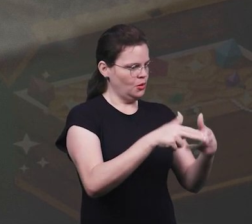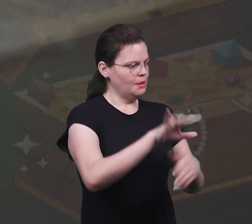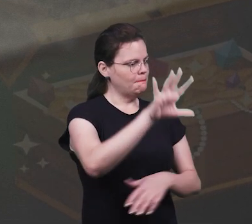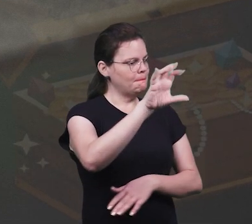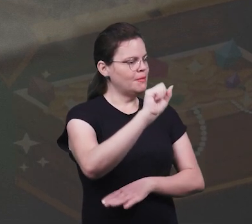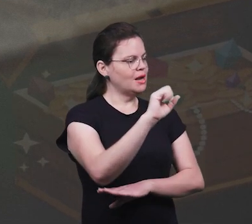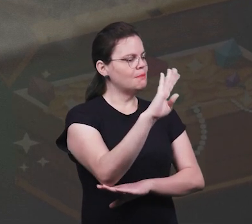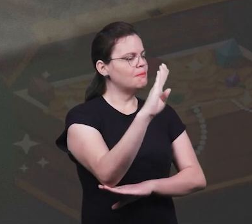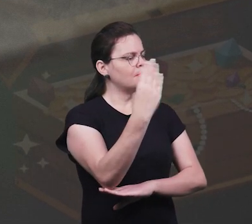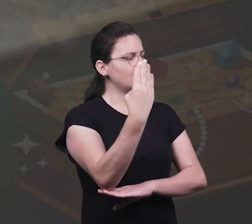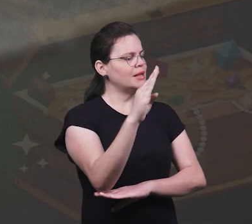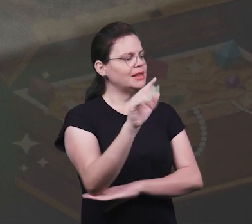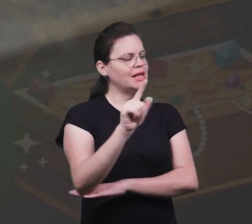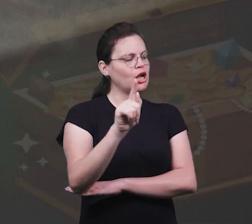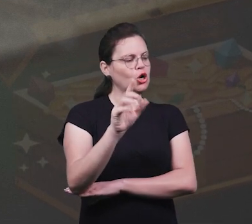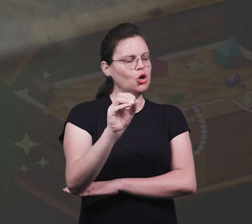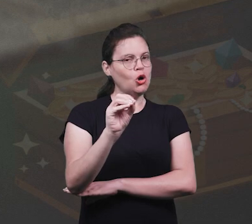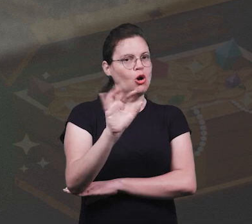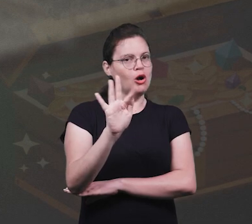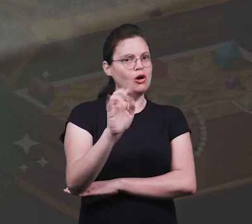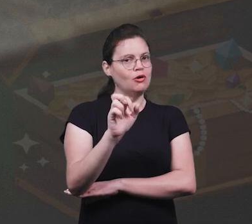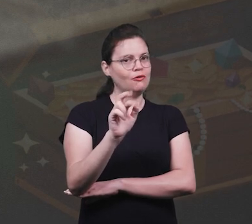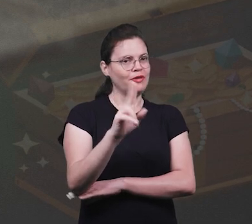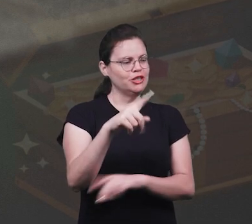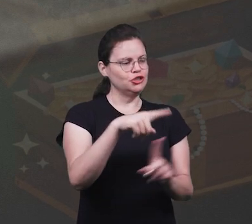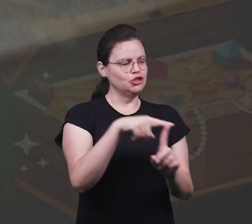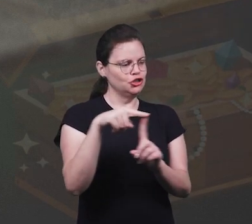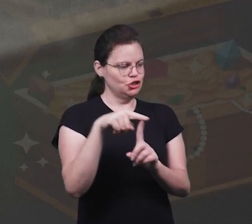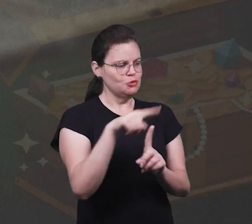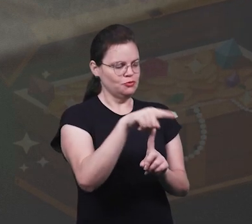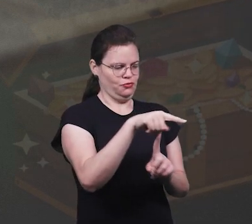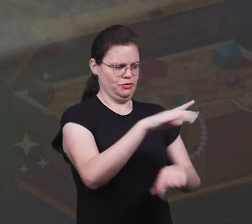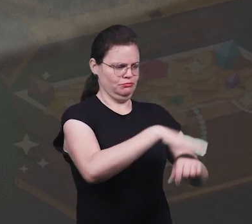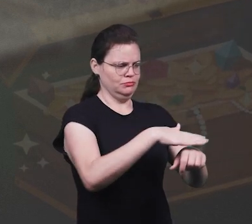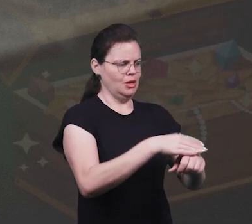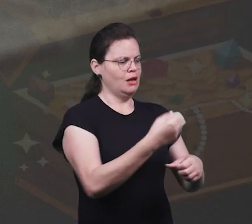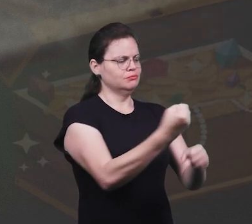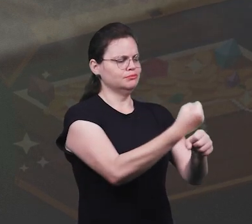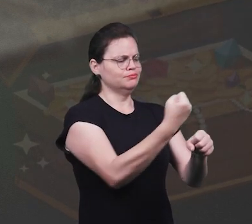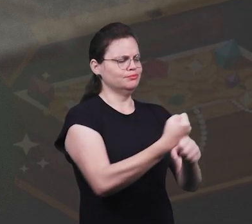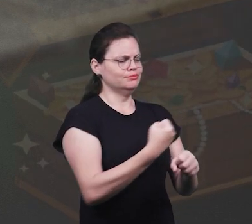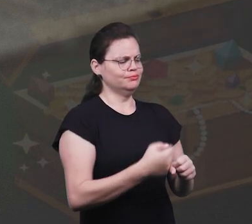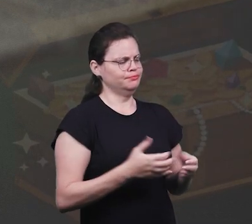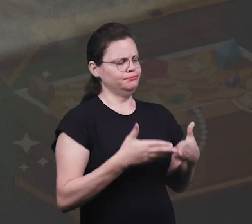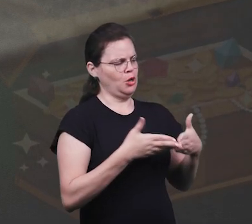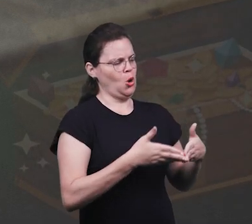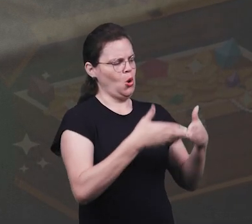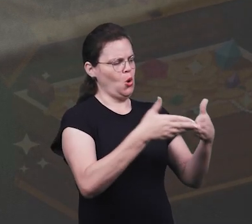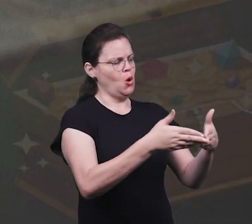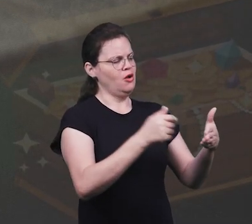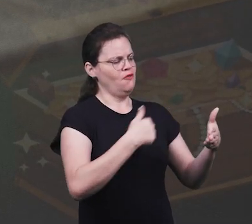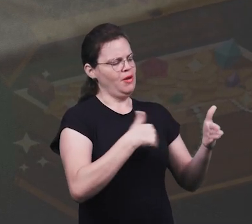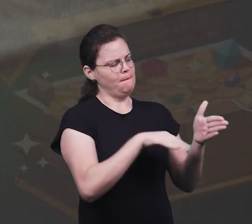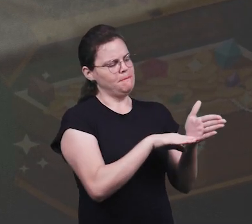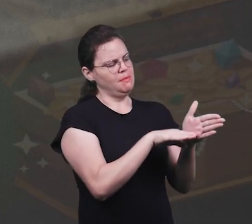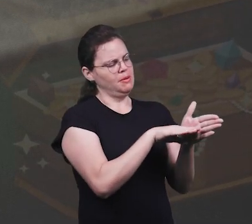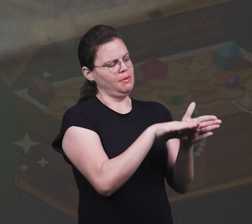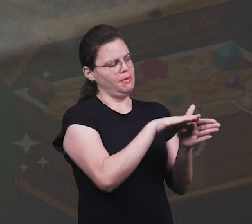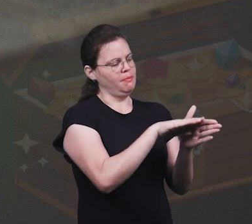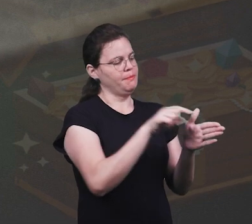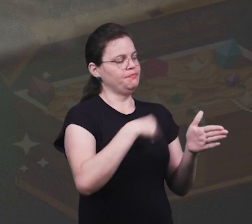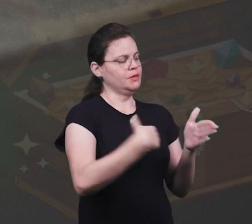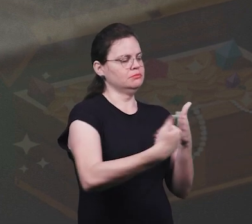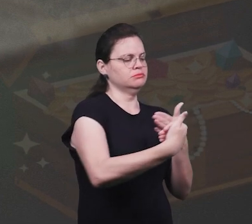gófer, farás compartimentos na arca e a betumarás por dentro e por fora